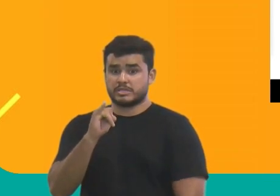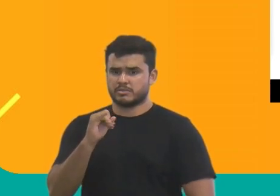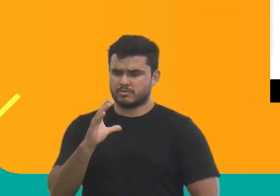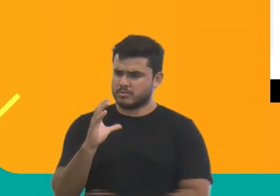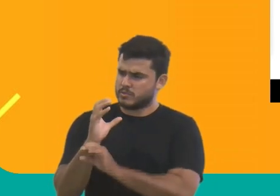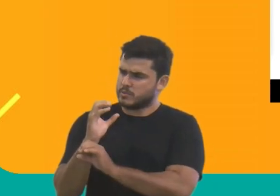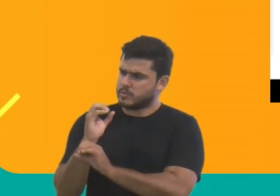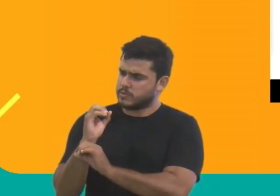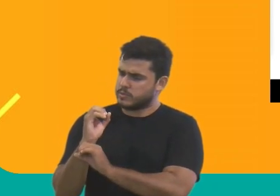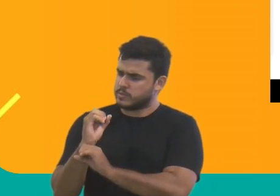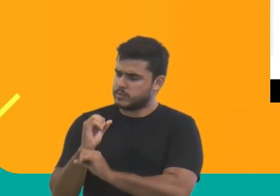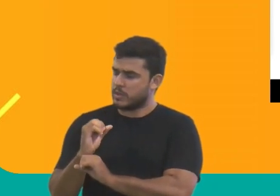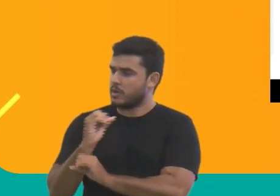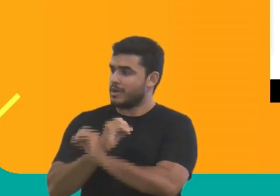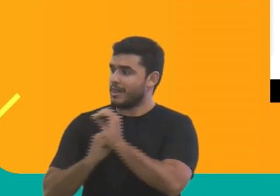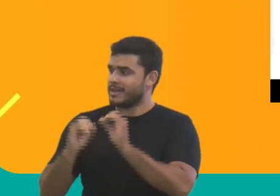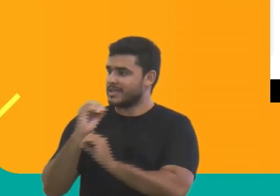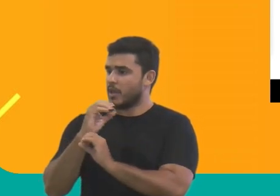a célula.